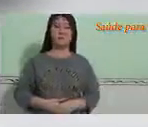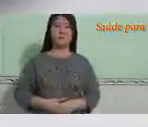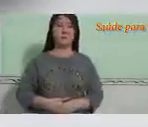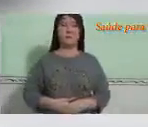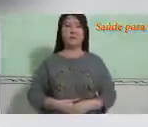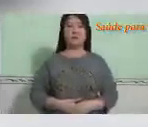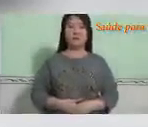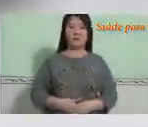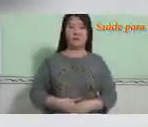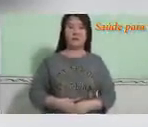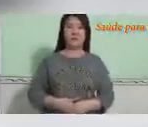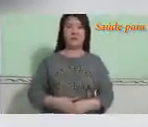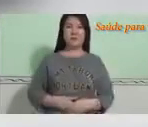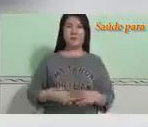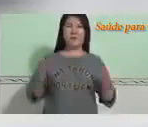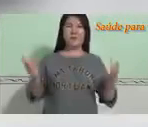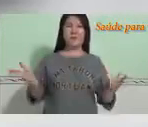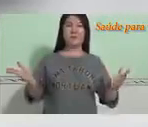infarto.